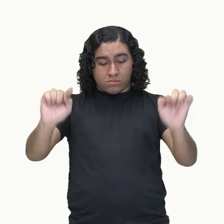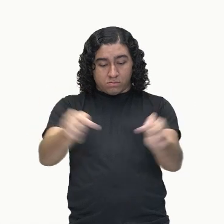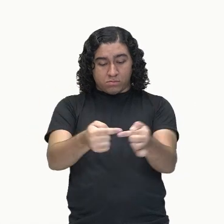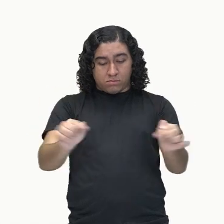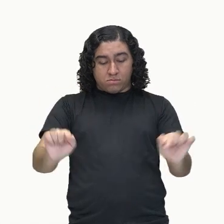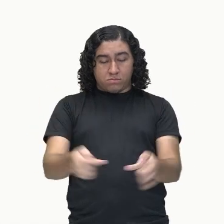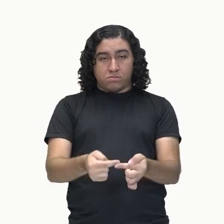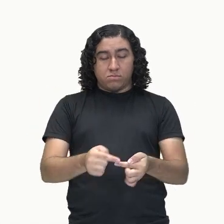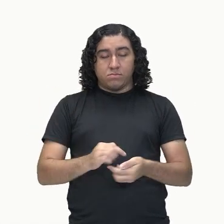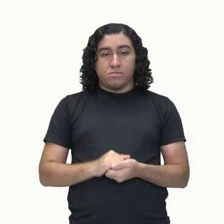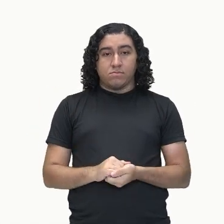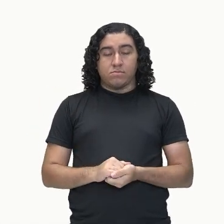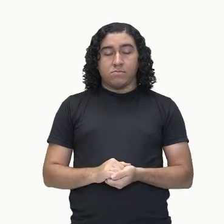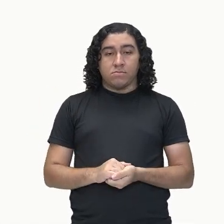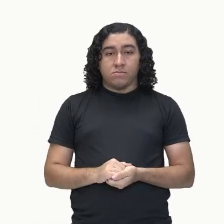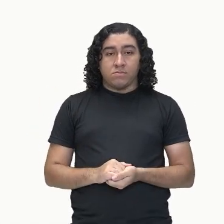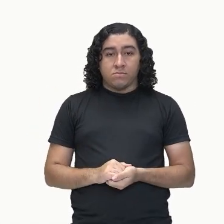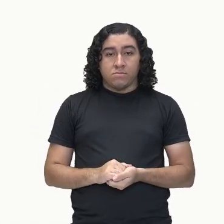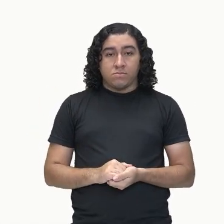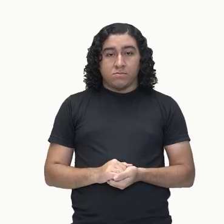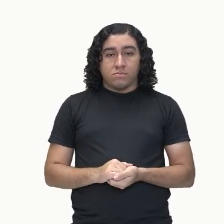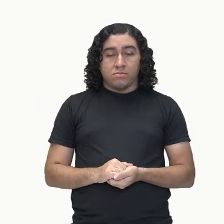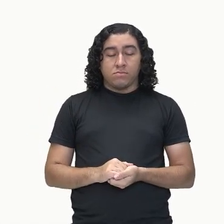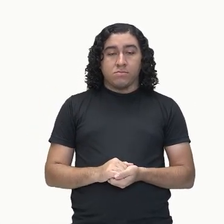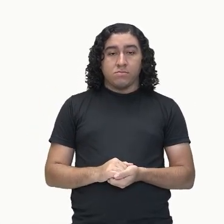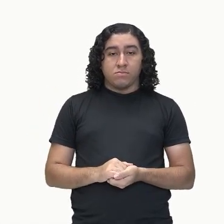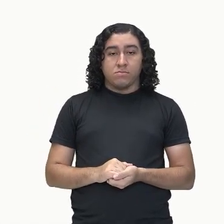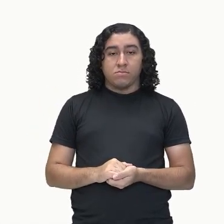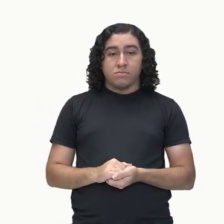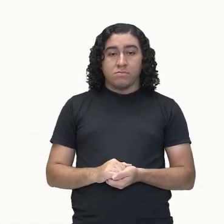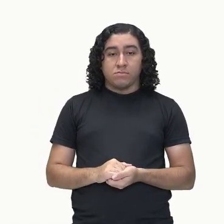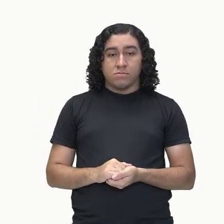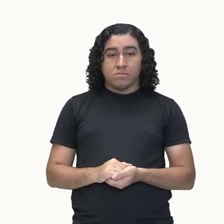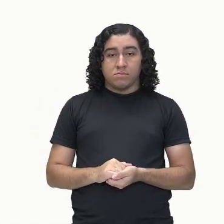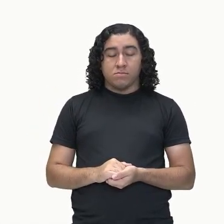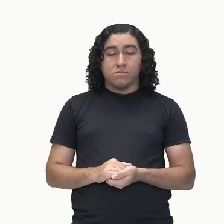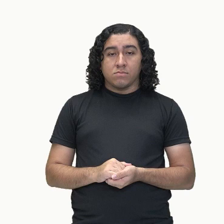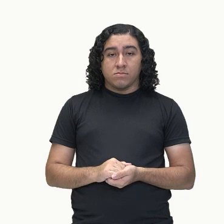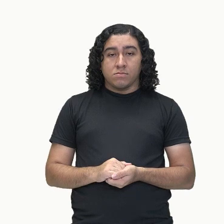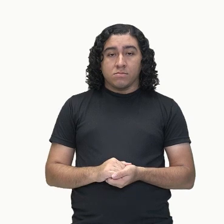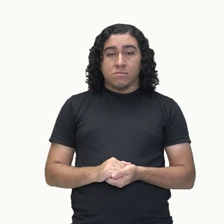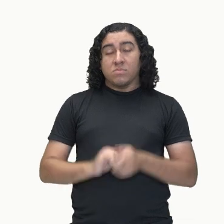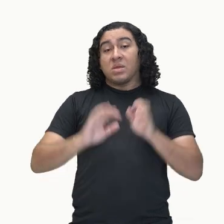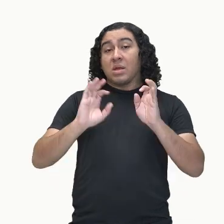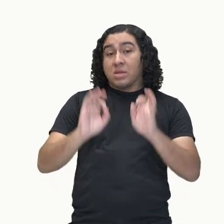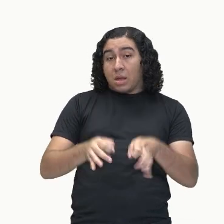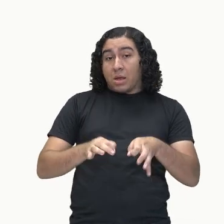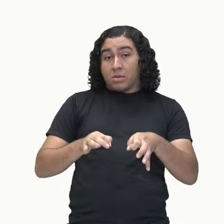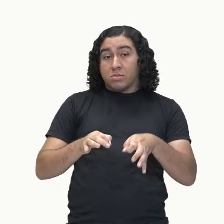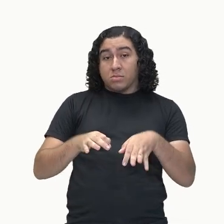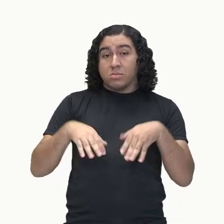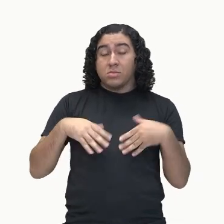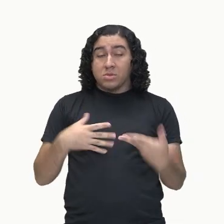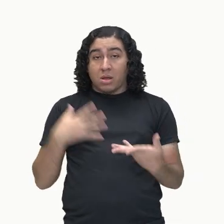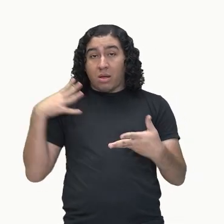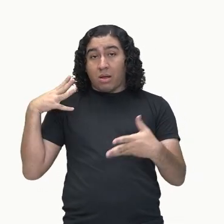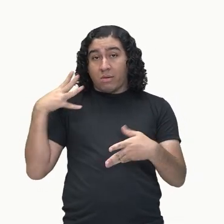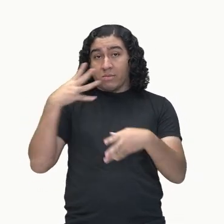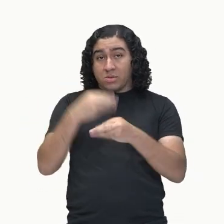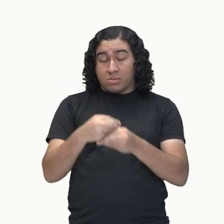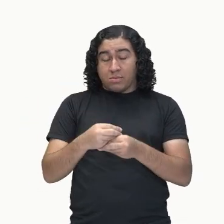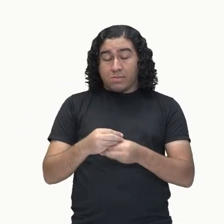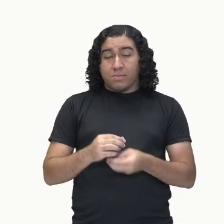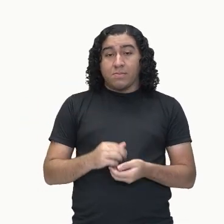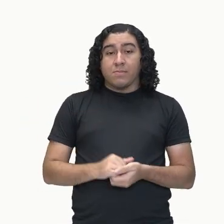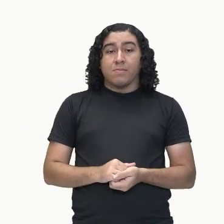elos beberia não tô conjugando tudo vocês estão vendo né porque o tempo é menor aqui e é uma revisão e